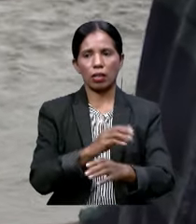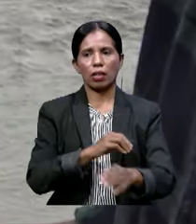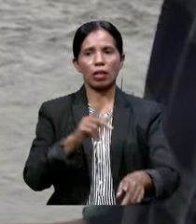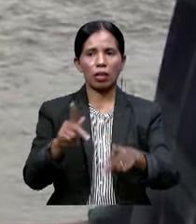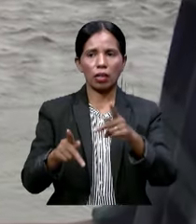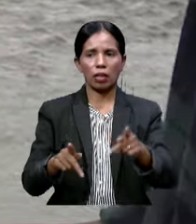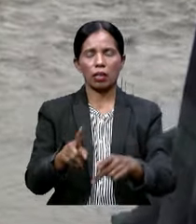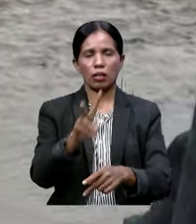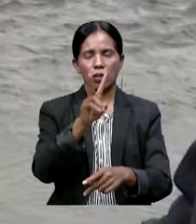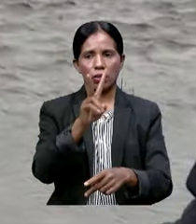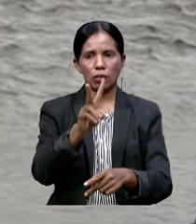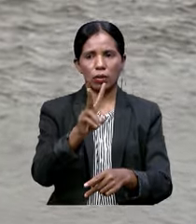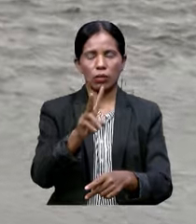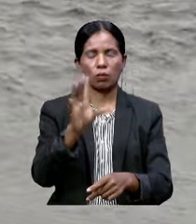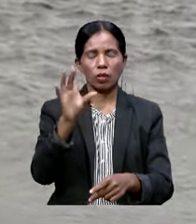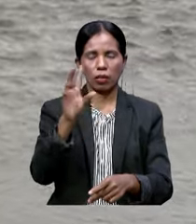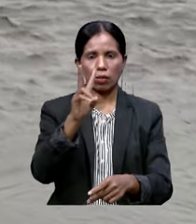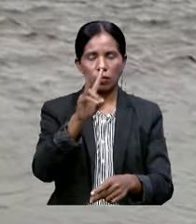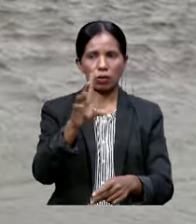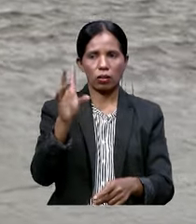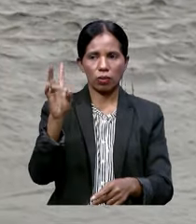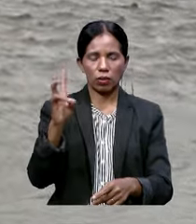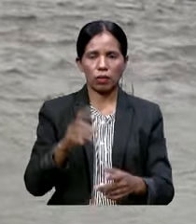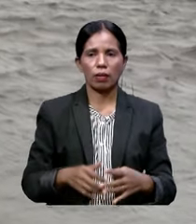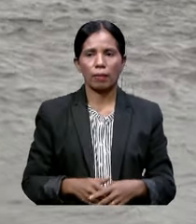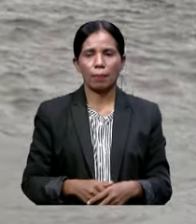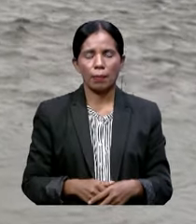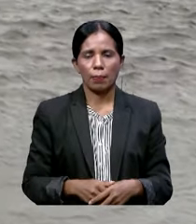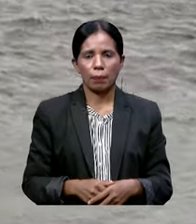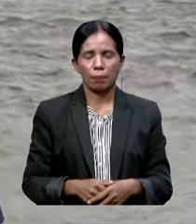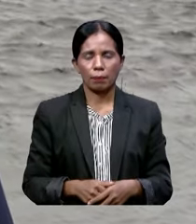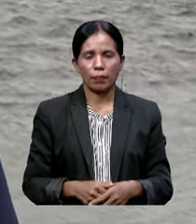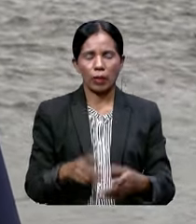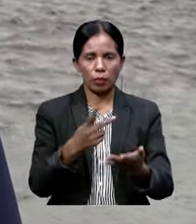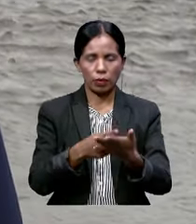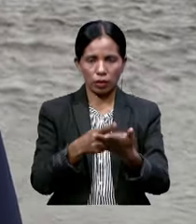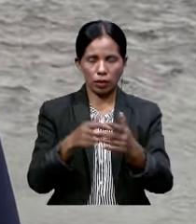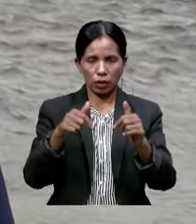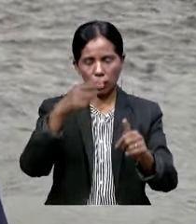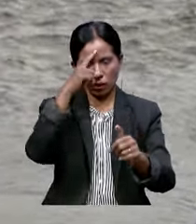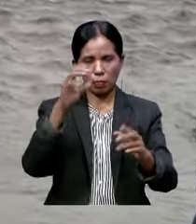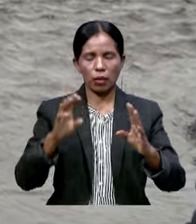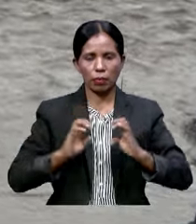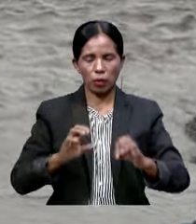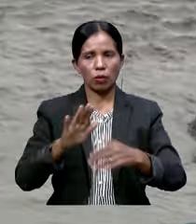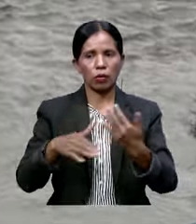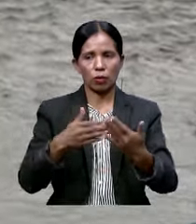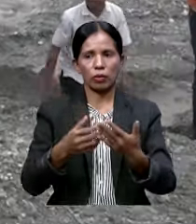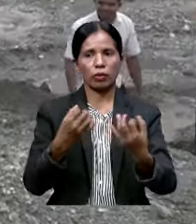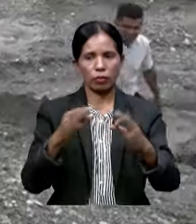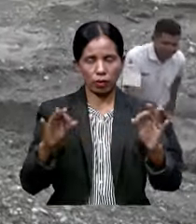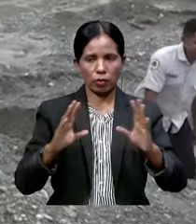istila dua. Dua tuzu, istilah dois e sete. Nebe projeto ne, tambah emergensi, hotumos tem que